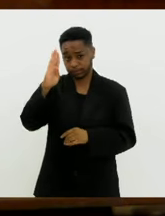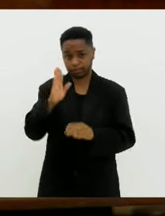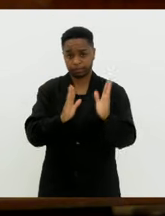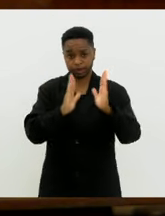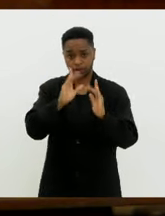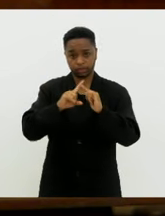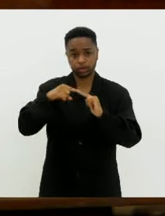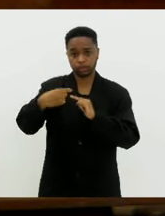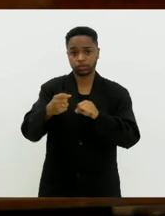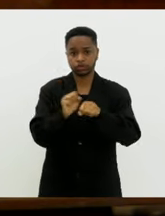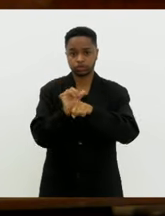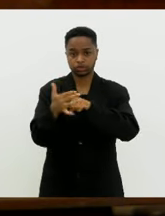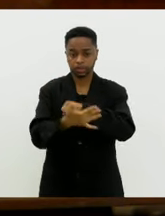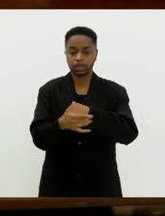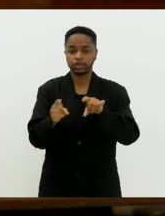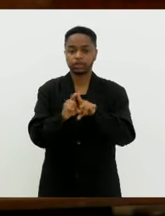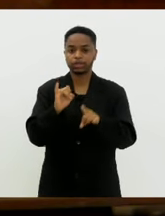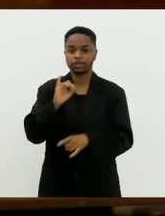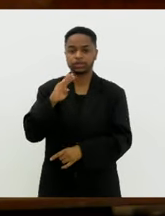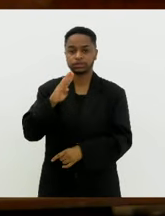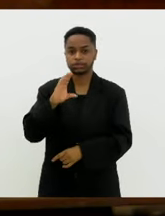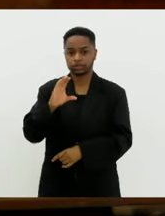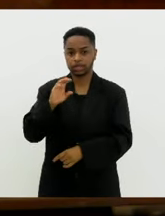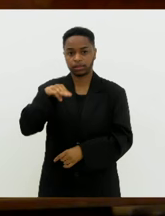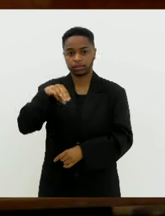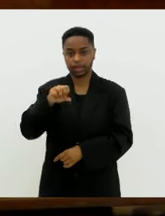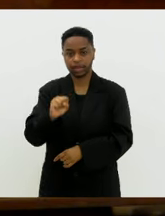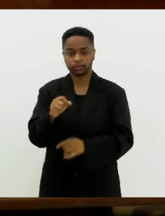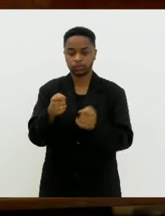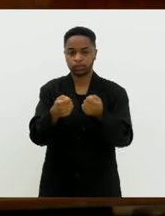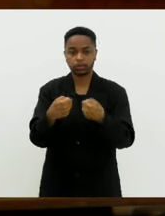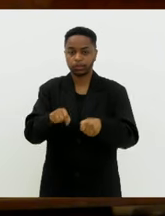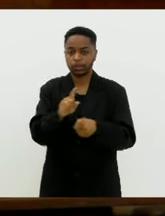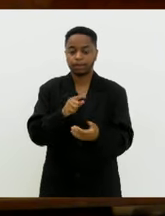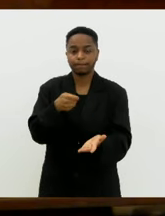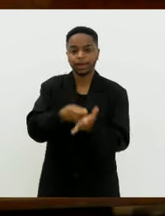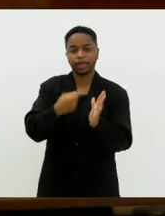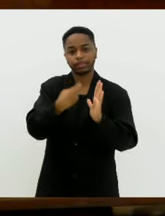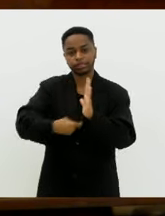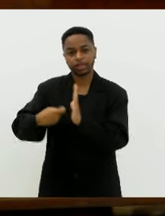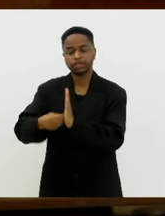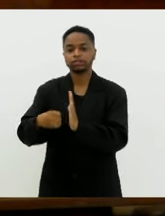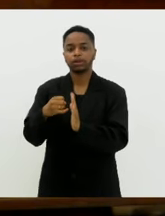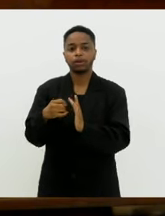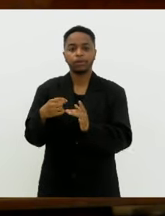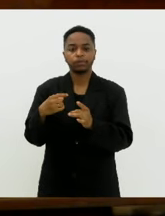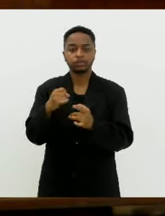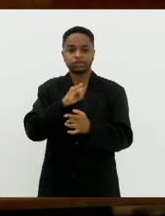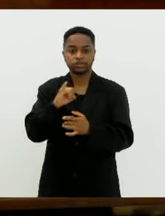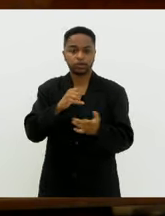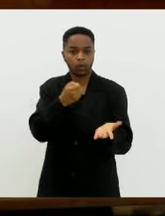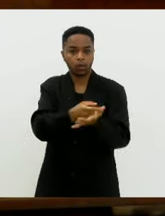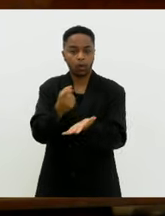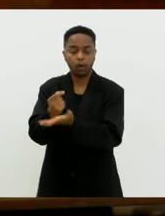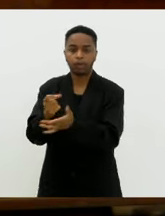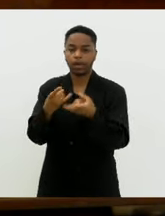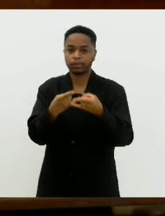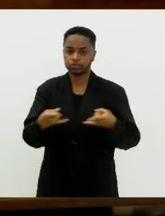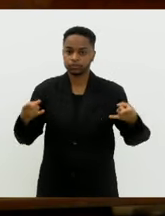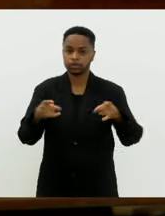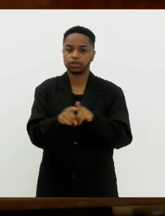do ICMS para a compra de absorventes íntimos e no combate à pobreza menstrual. Outro marco